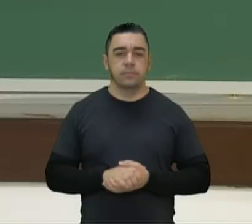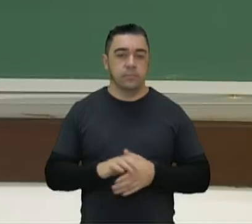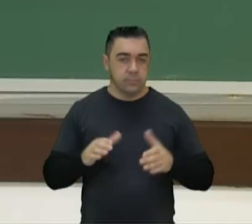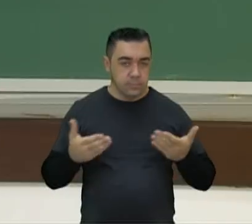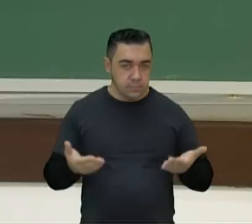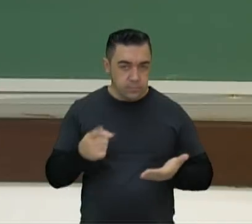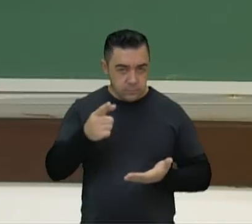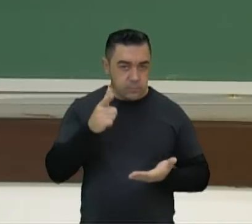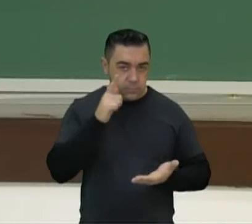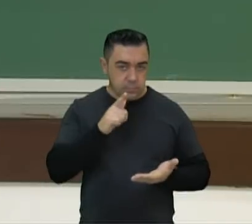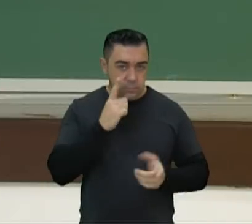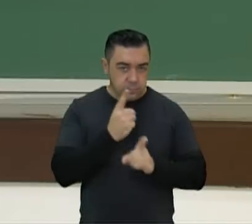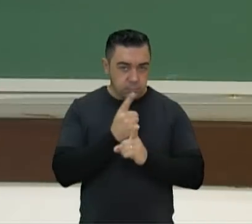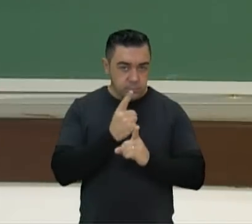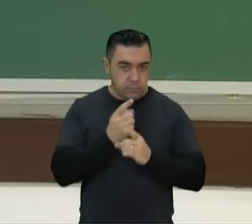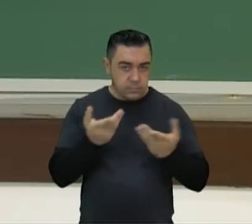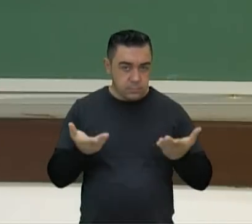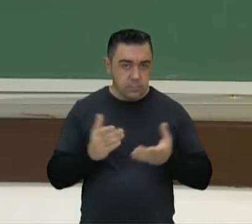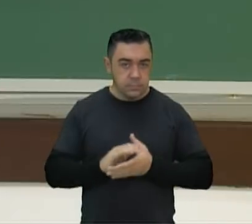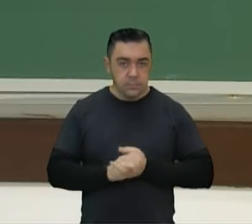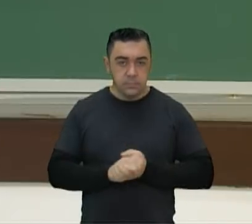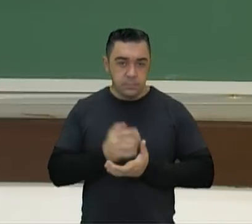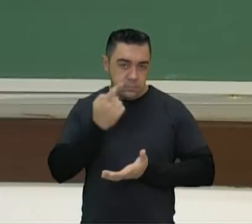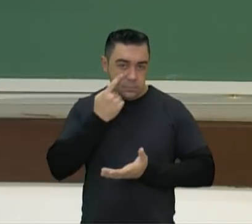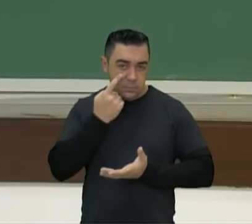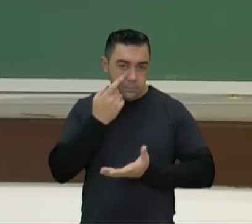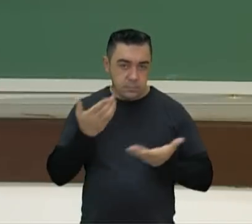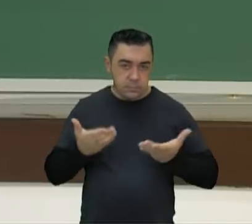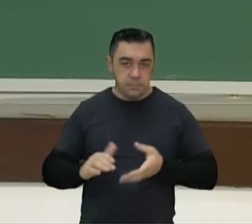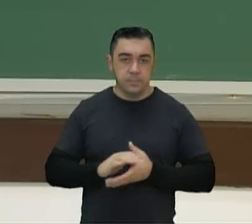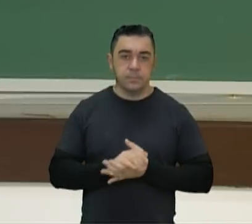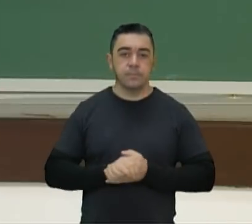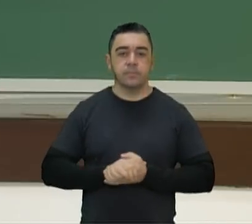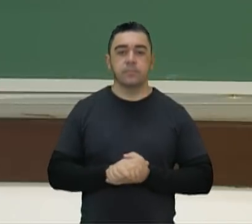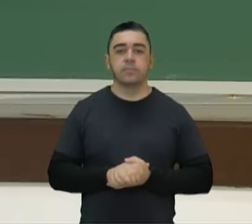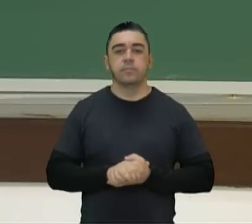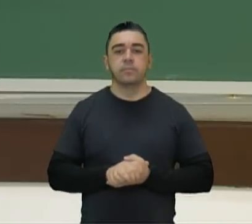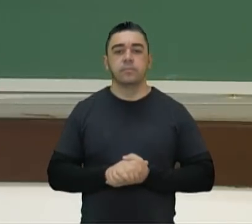Então, conseguiram identificar? Vamos verificar?